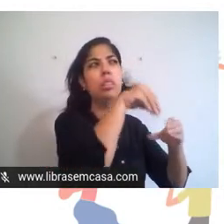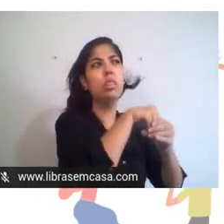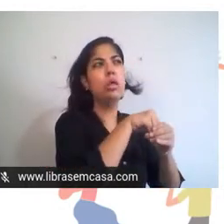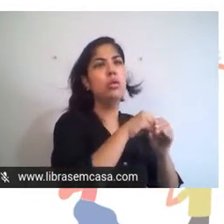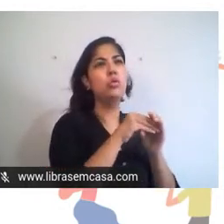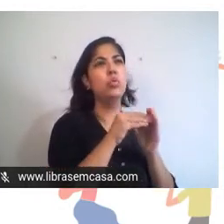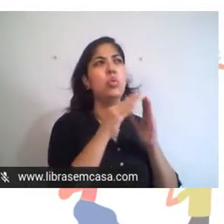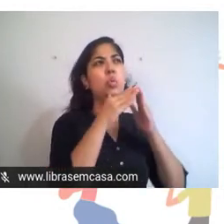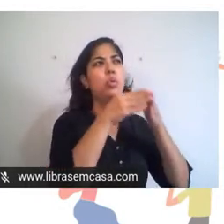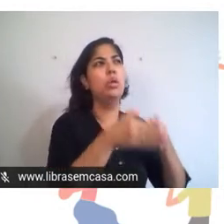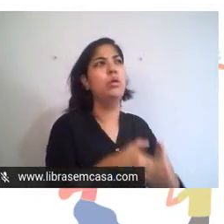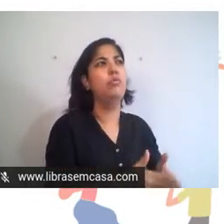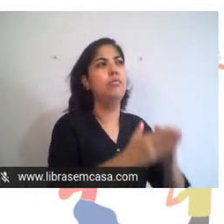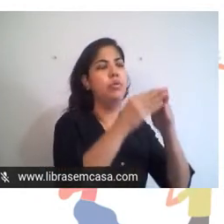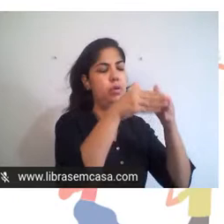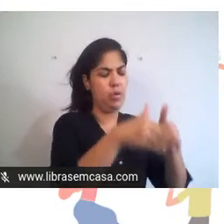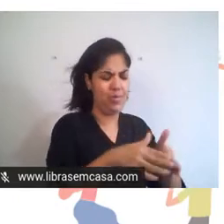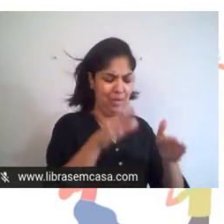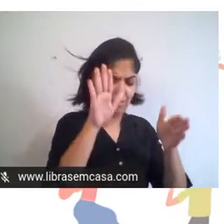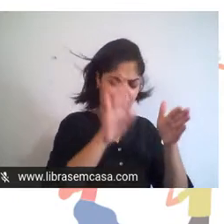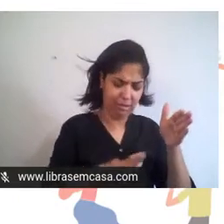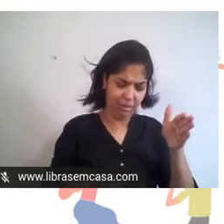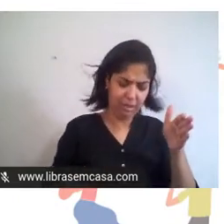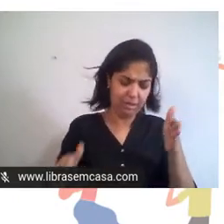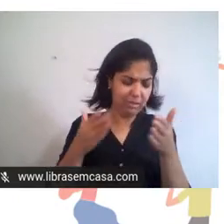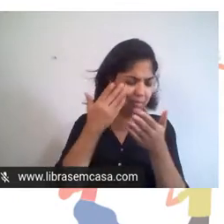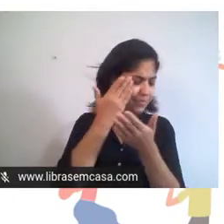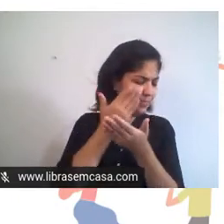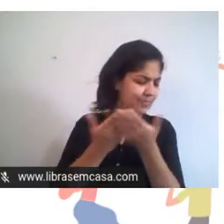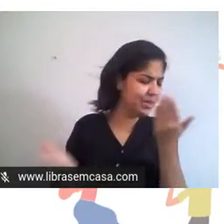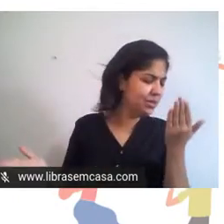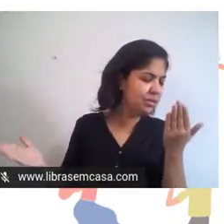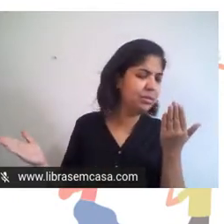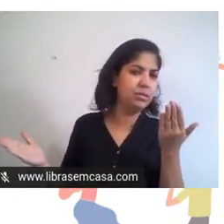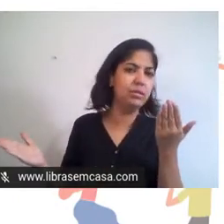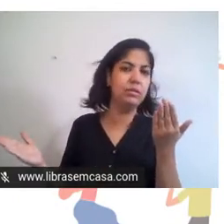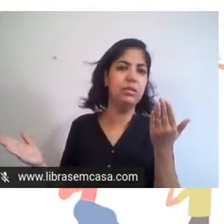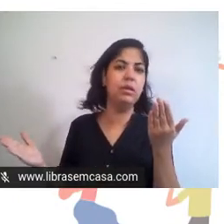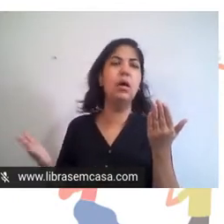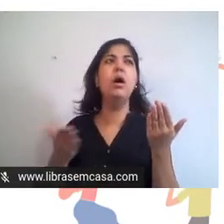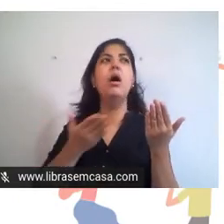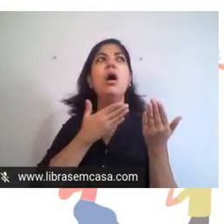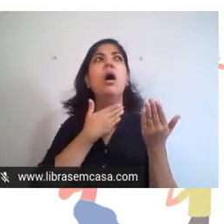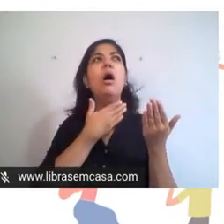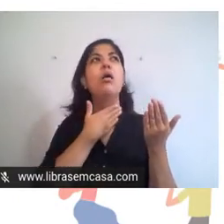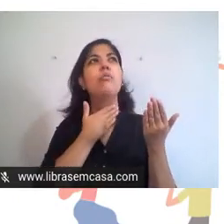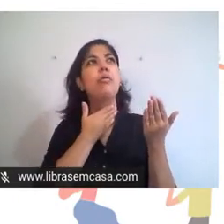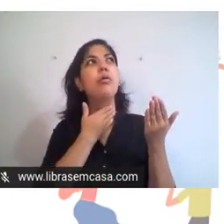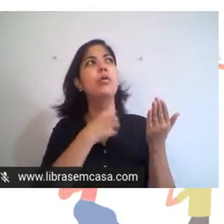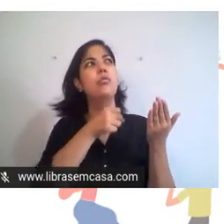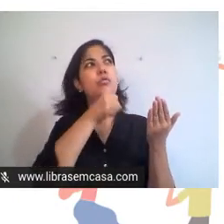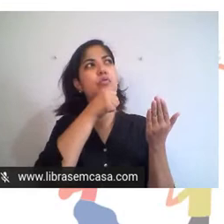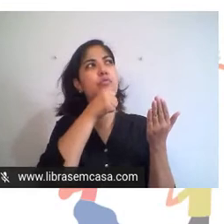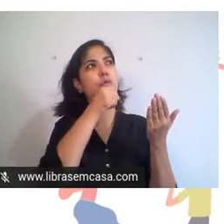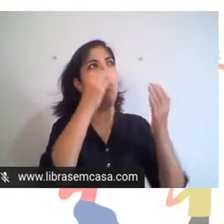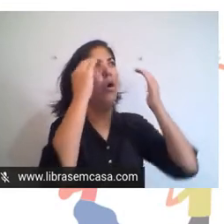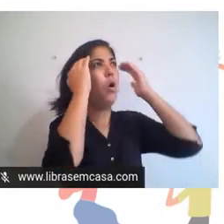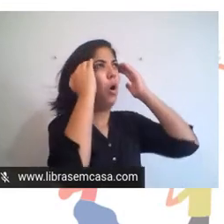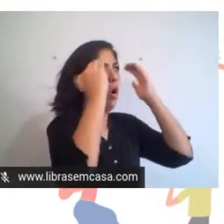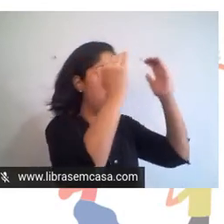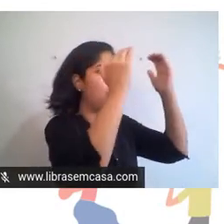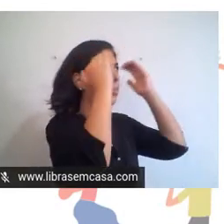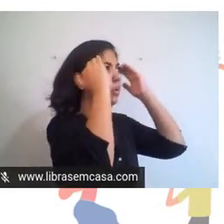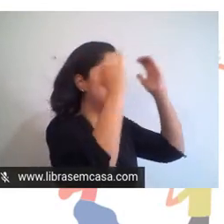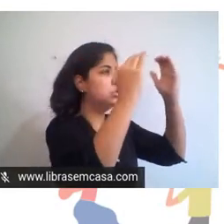infância perdida. A voz de minha avó ecoou obediência aos brancos donos de tudo.